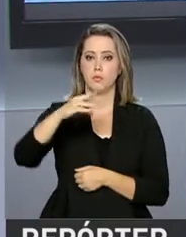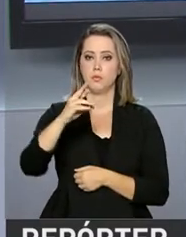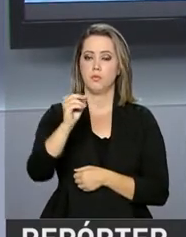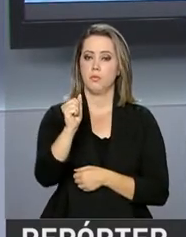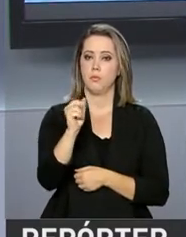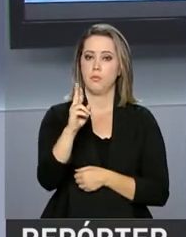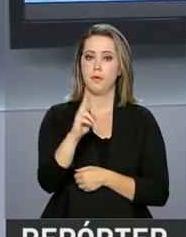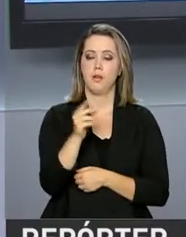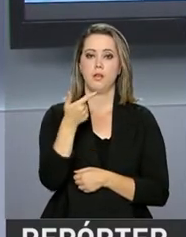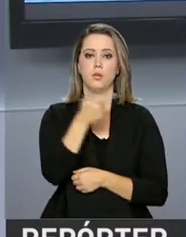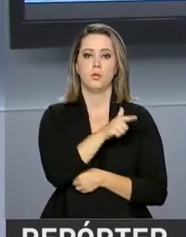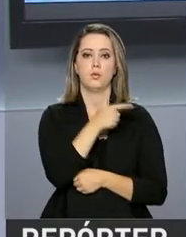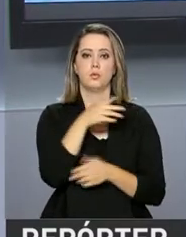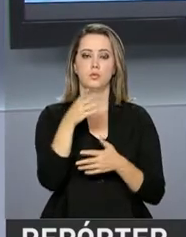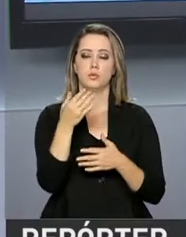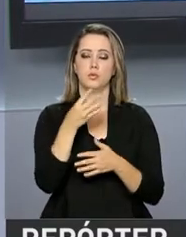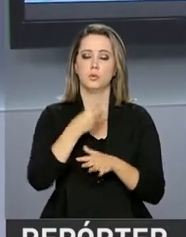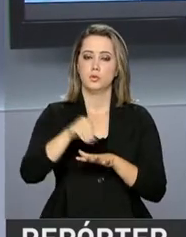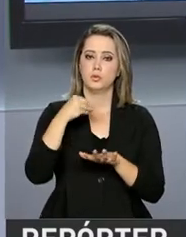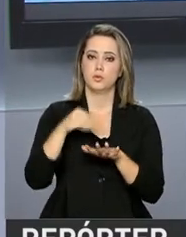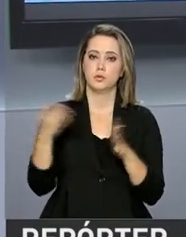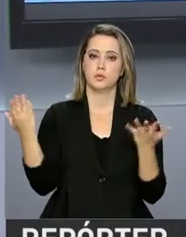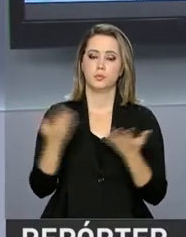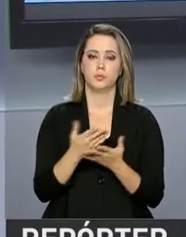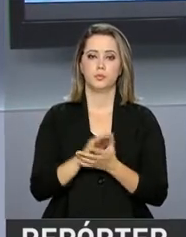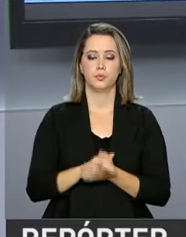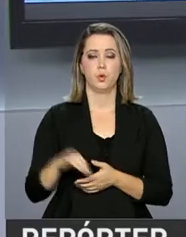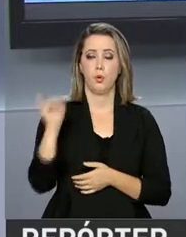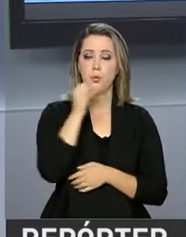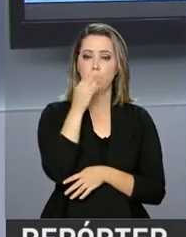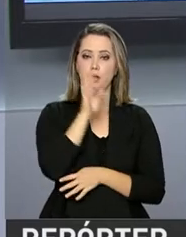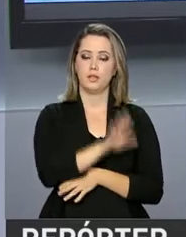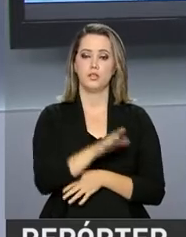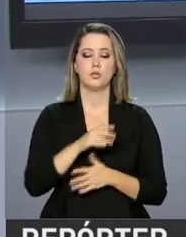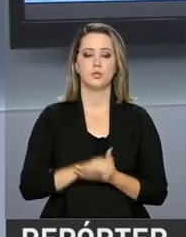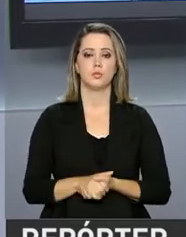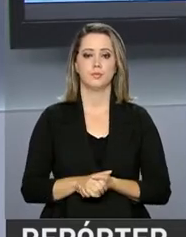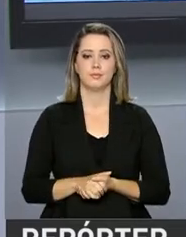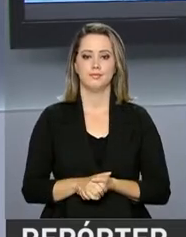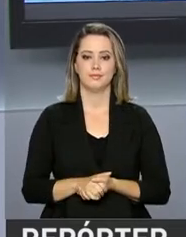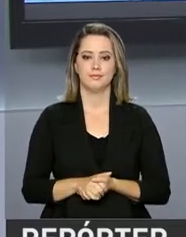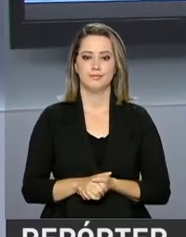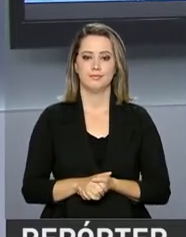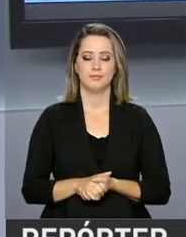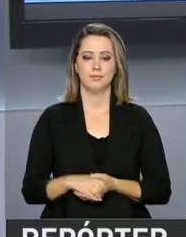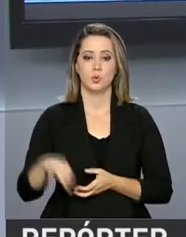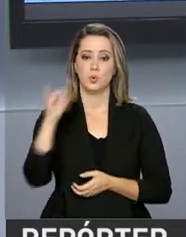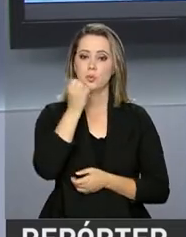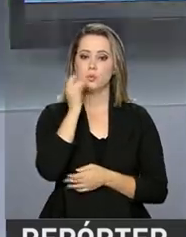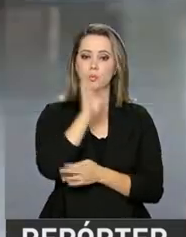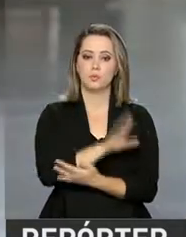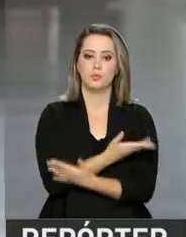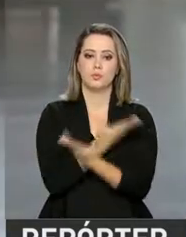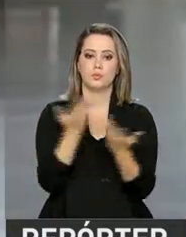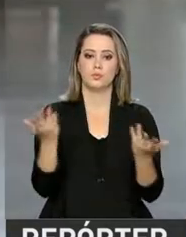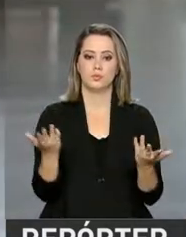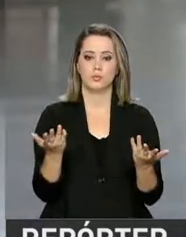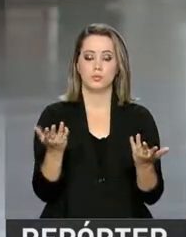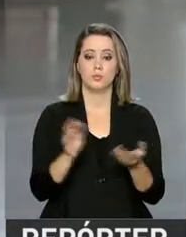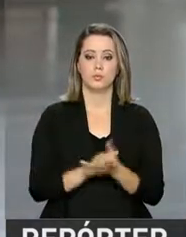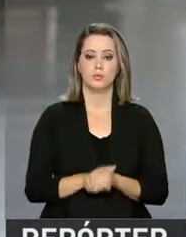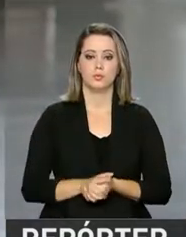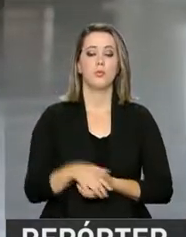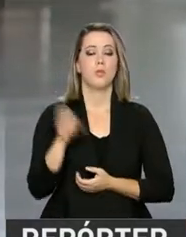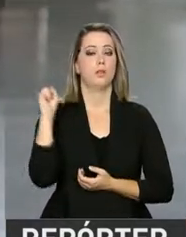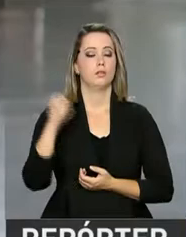que traz outras informações pra gente olá boa tarde pra você boa tarde roberto boa tarde a todos